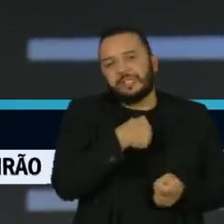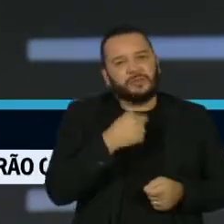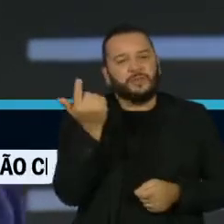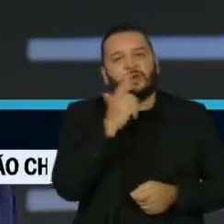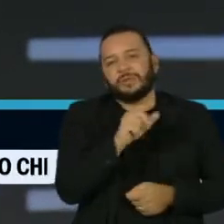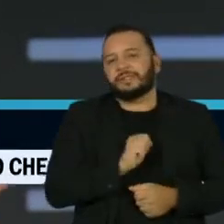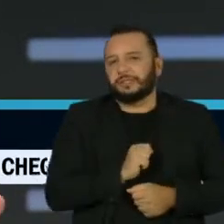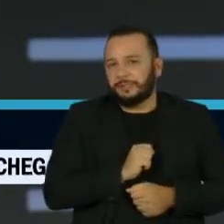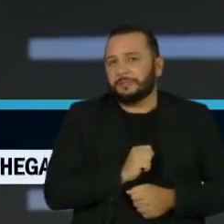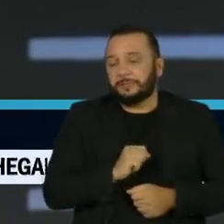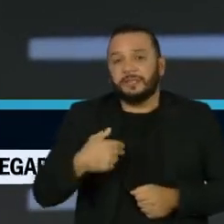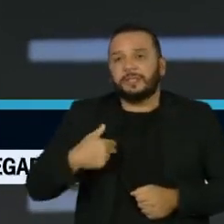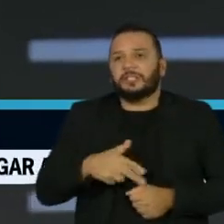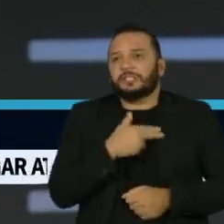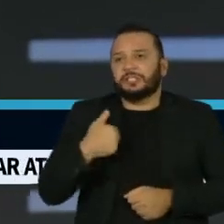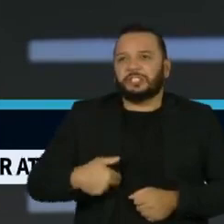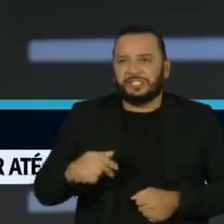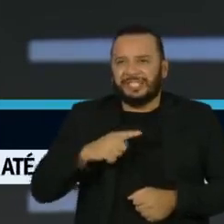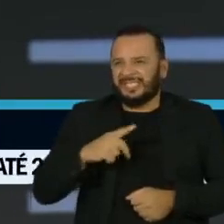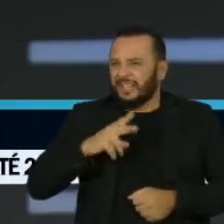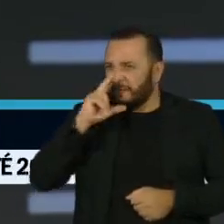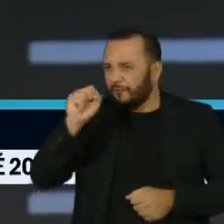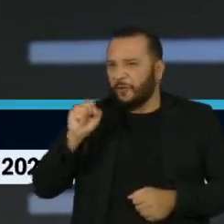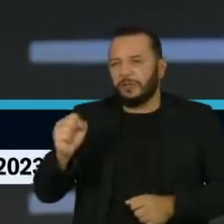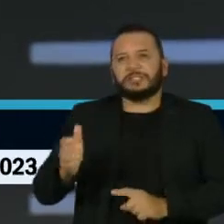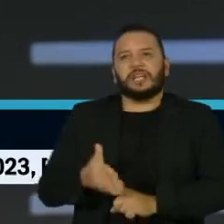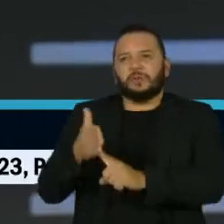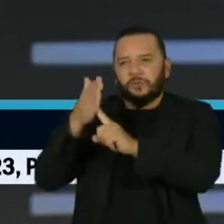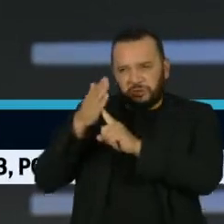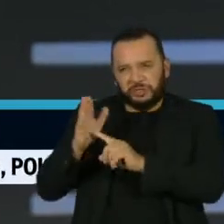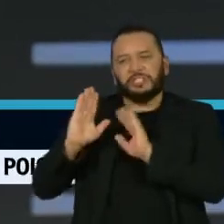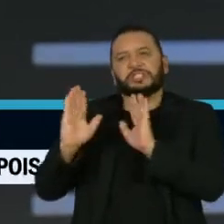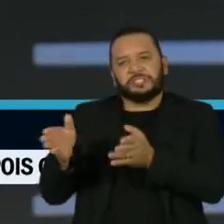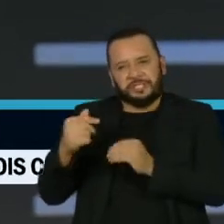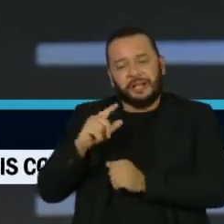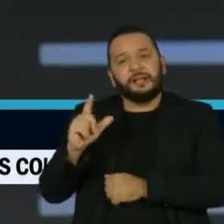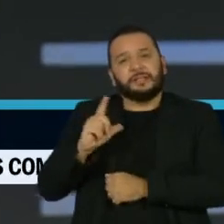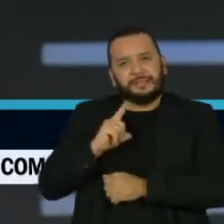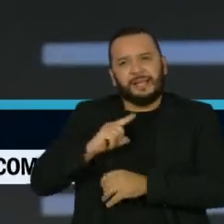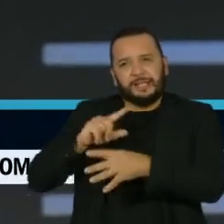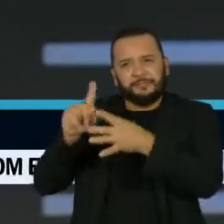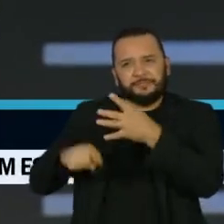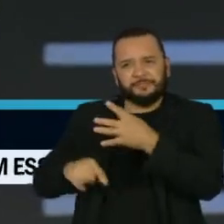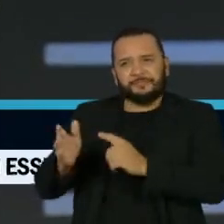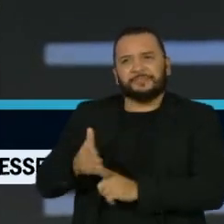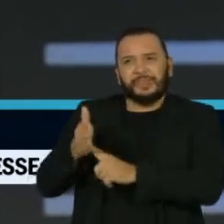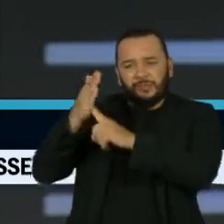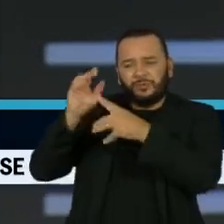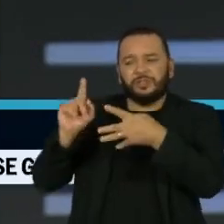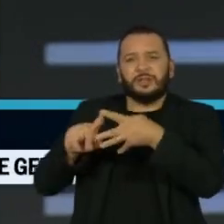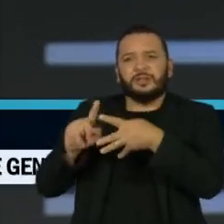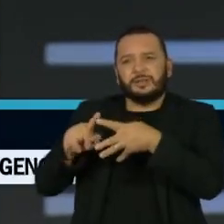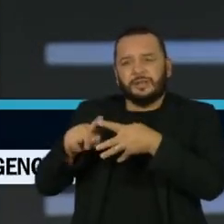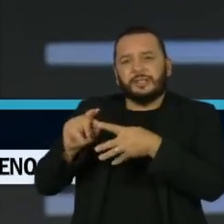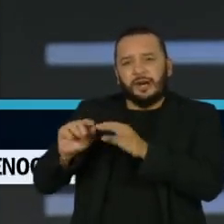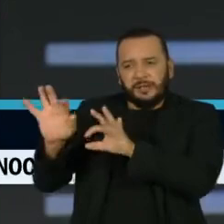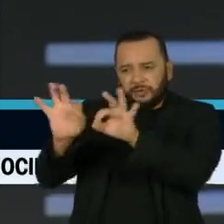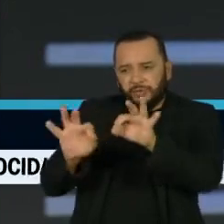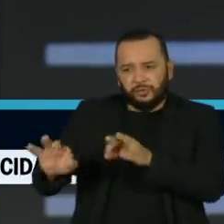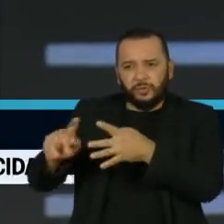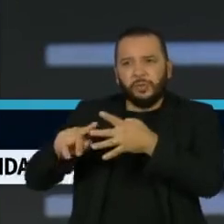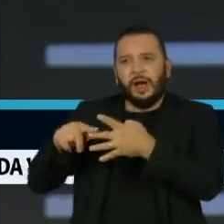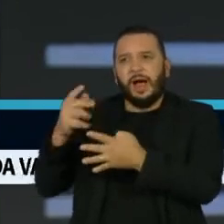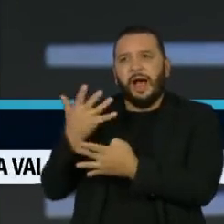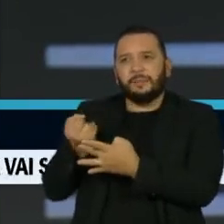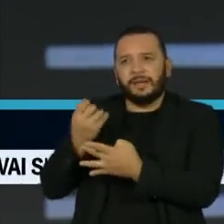tem na TI, na tecnologia da informação, porque tem quatro aspectos, né, a tecnologia da informação: infraestrutura,